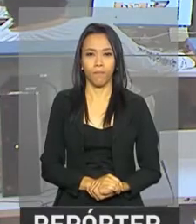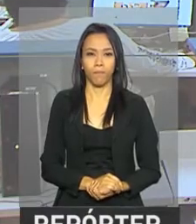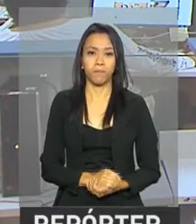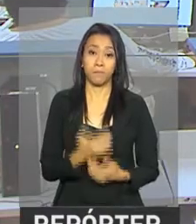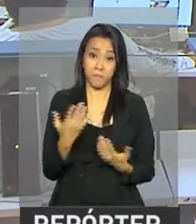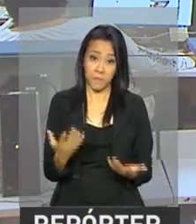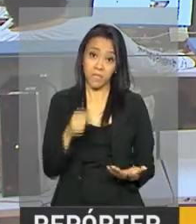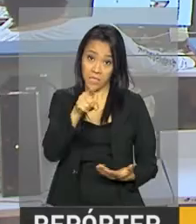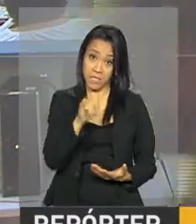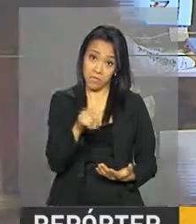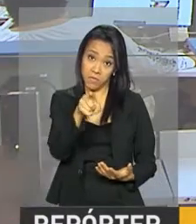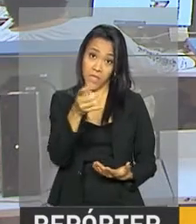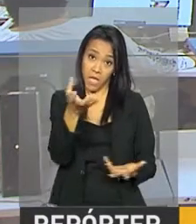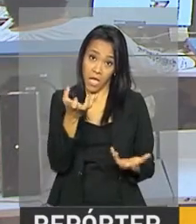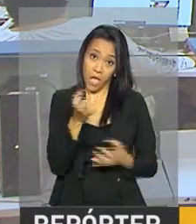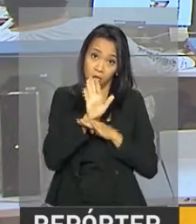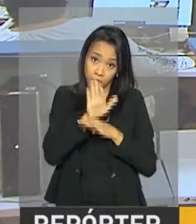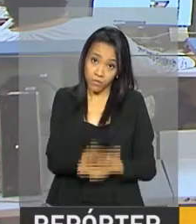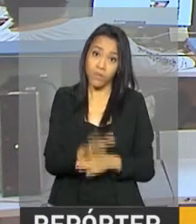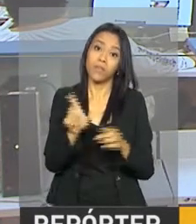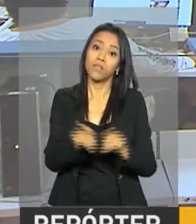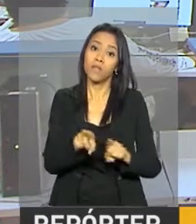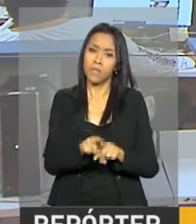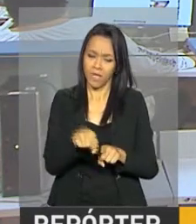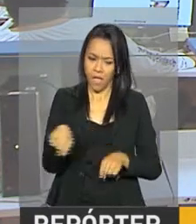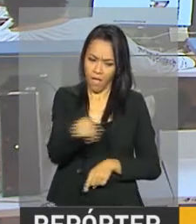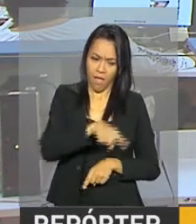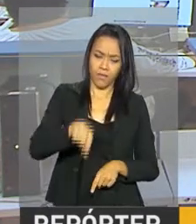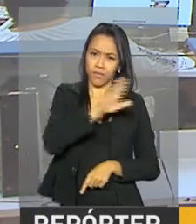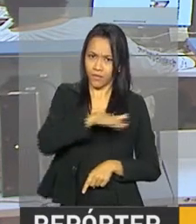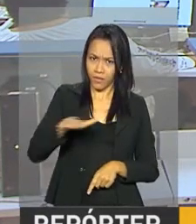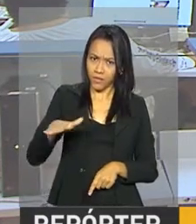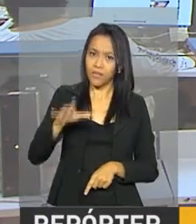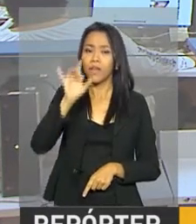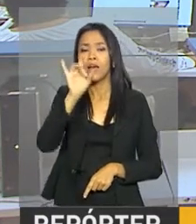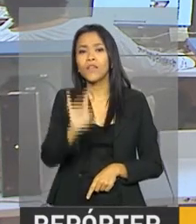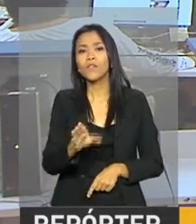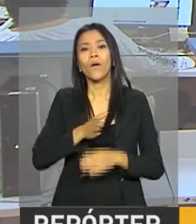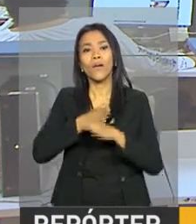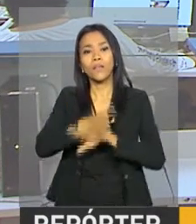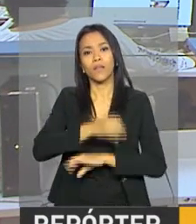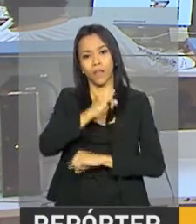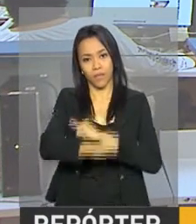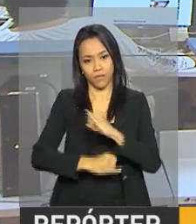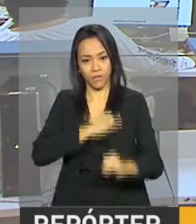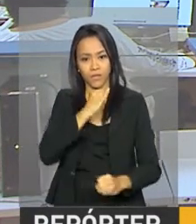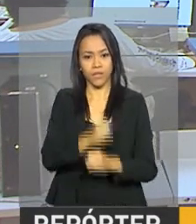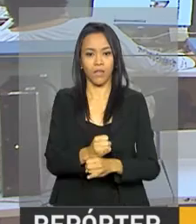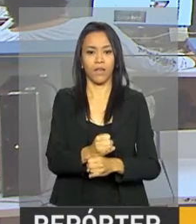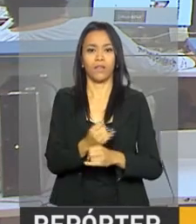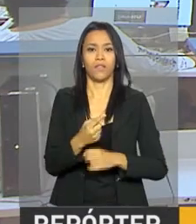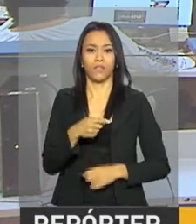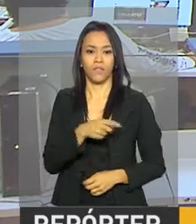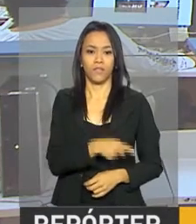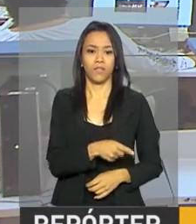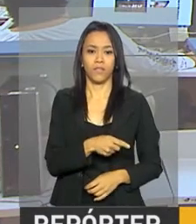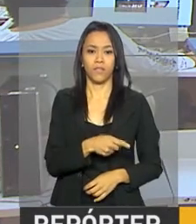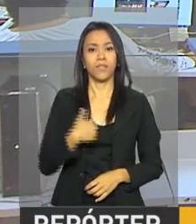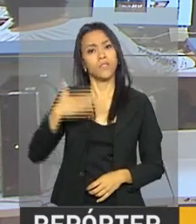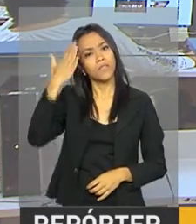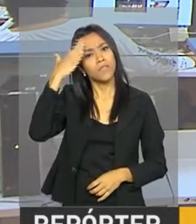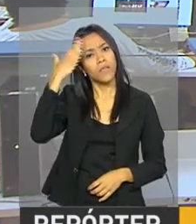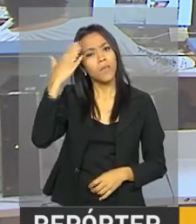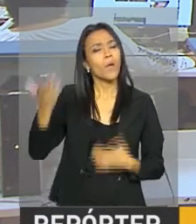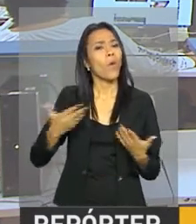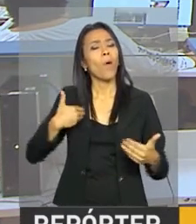E se você também quiser ser um Papai Noel para uma dessas crianças, basta acessar o site dos Correios e saber qual a